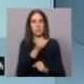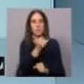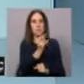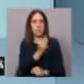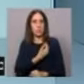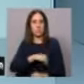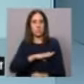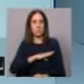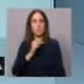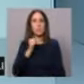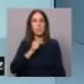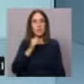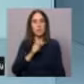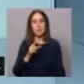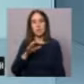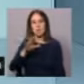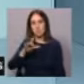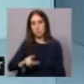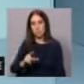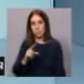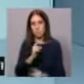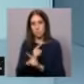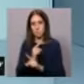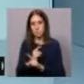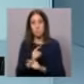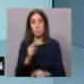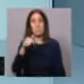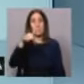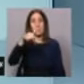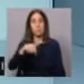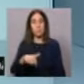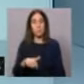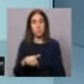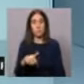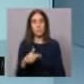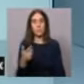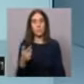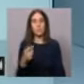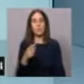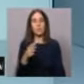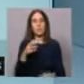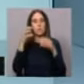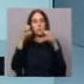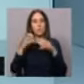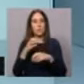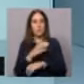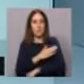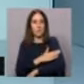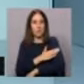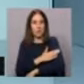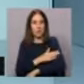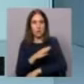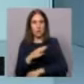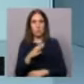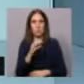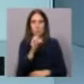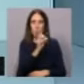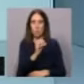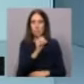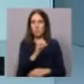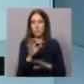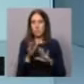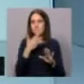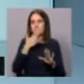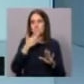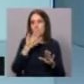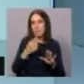para Leiria e também para Lisboa. Na região sul, períodos de chuva fraca, o vento será do quadrante oeste, fraco a moderado também,